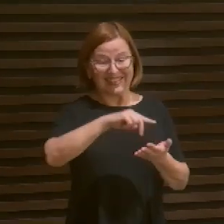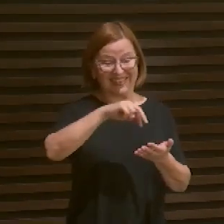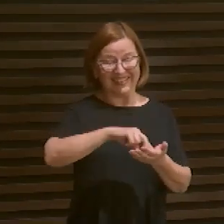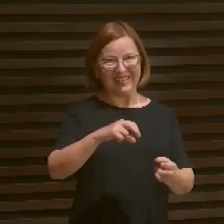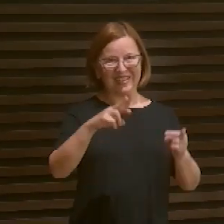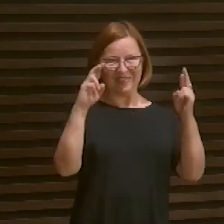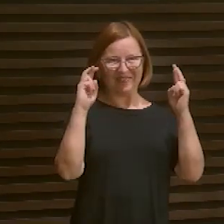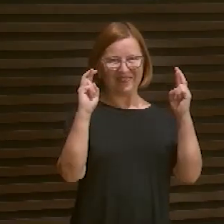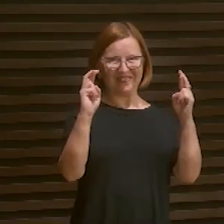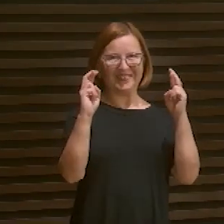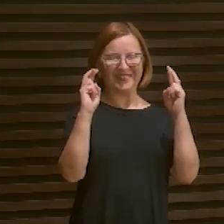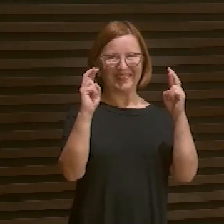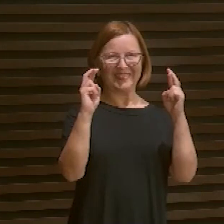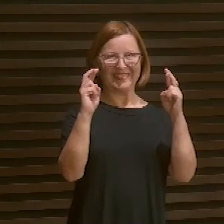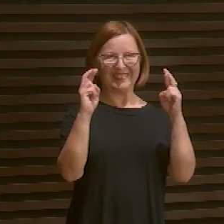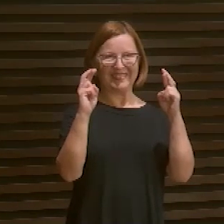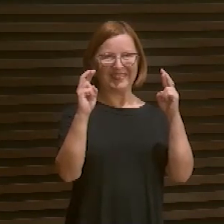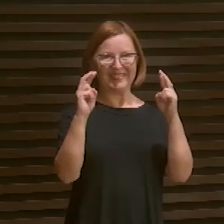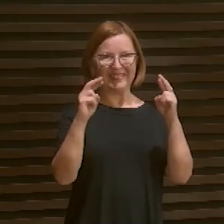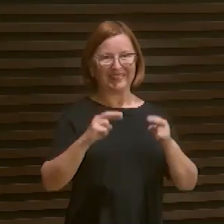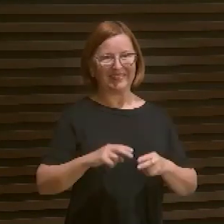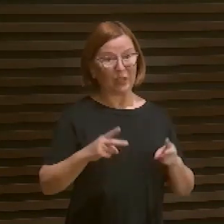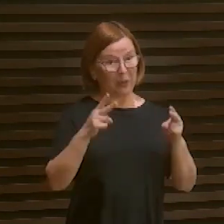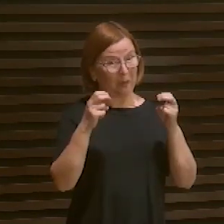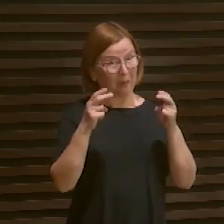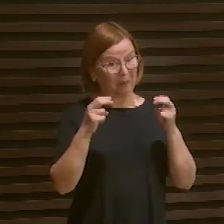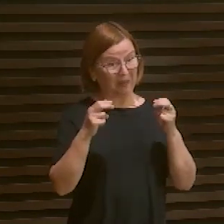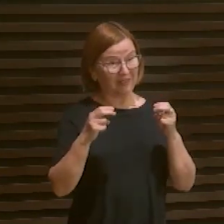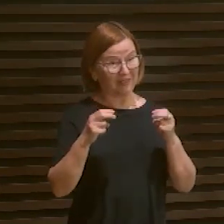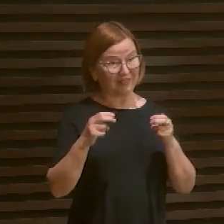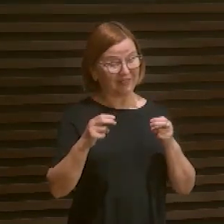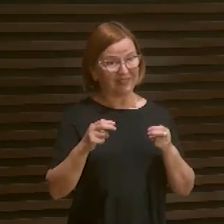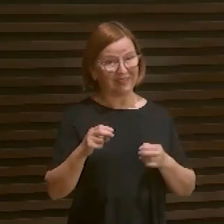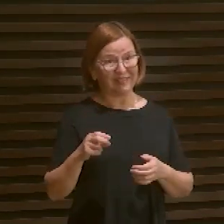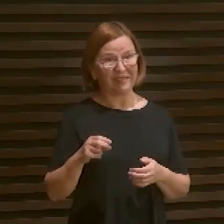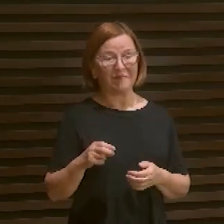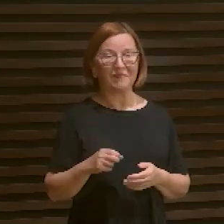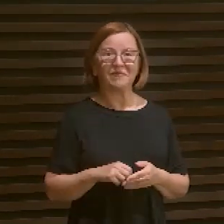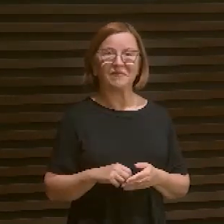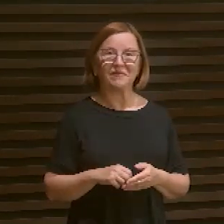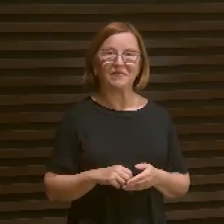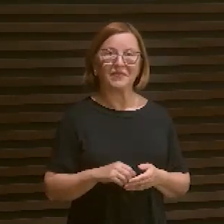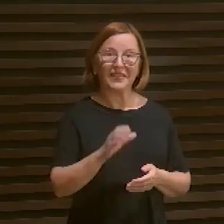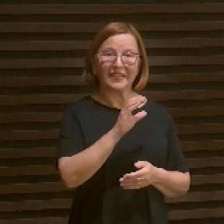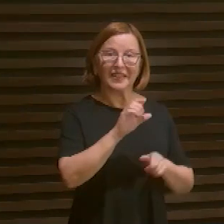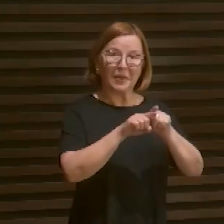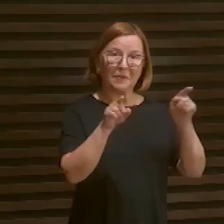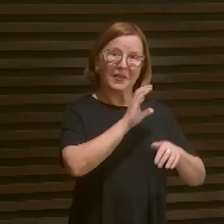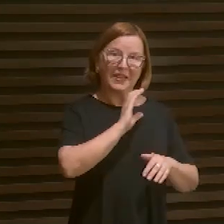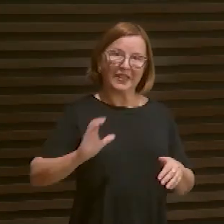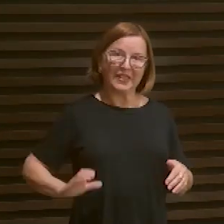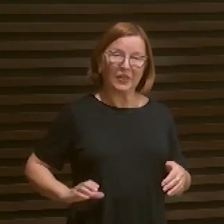da esperança. Olha que coisa mais preciosa aqui. Cristo, porém, como